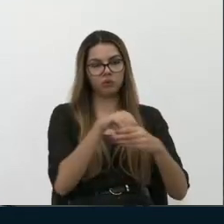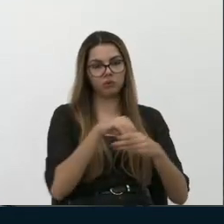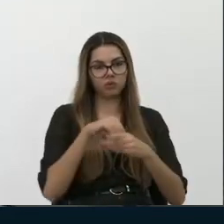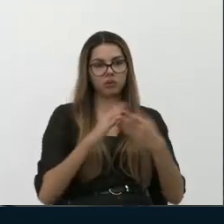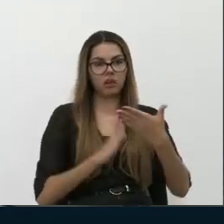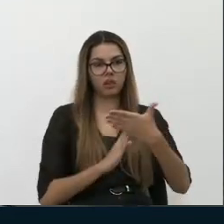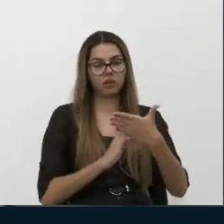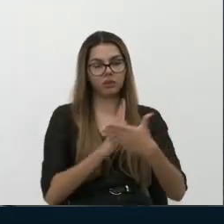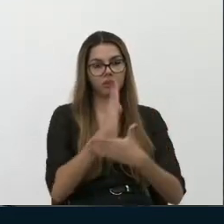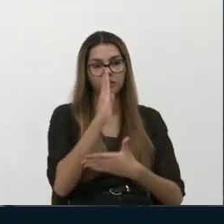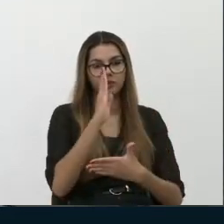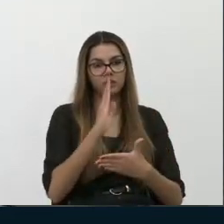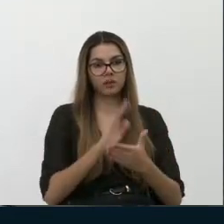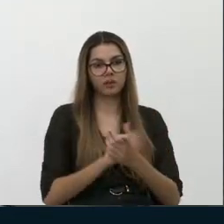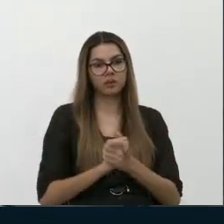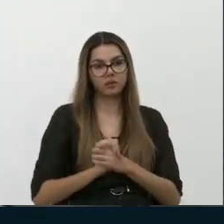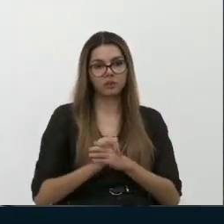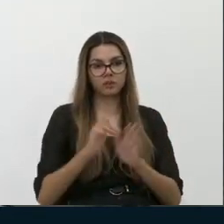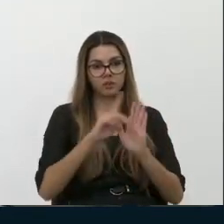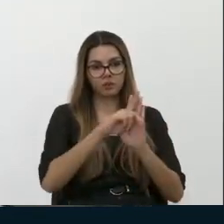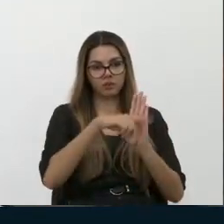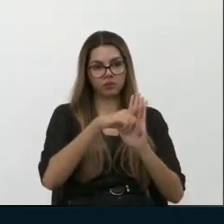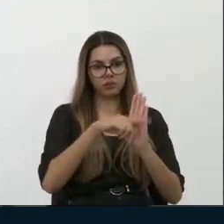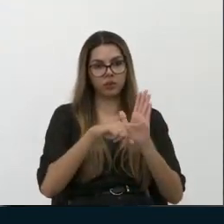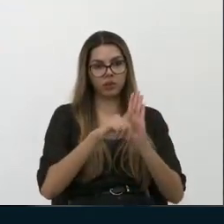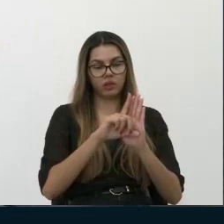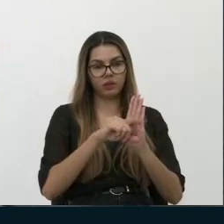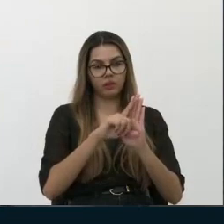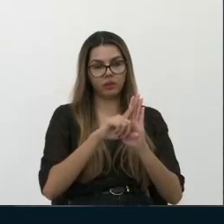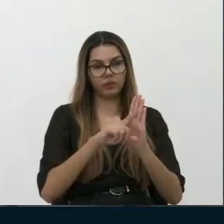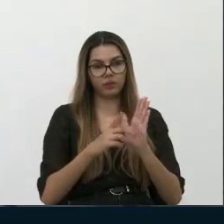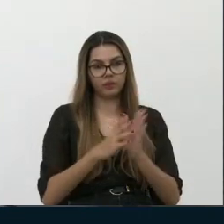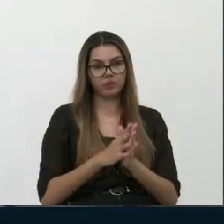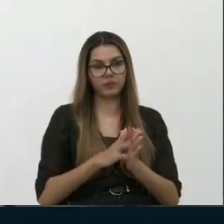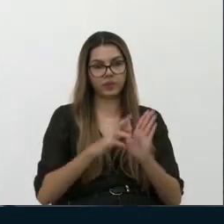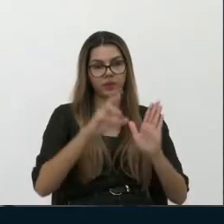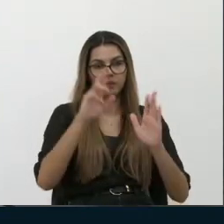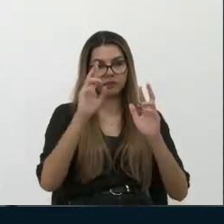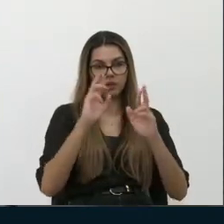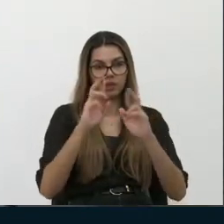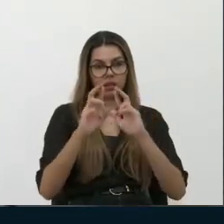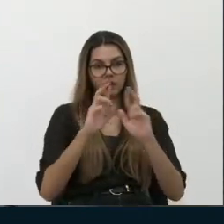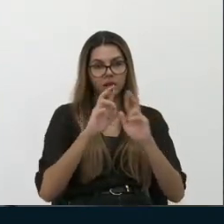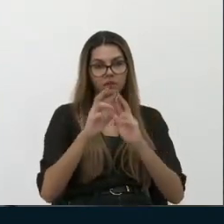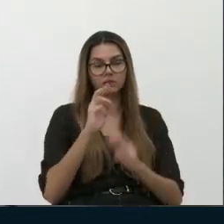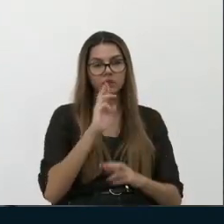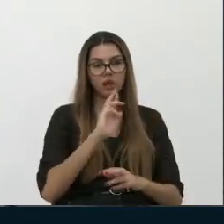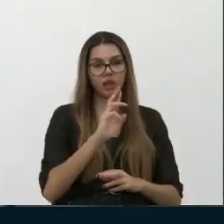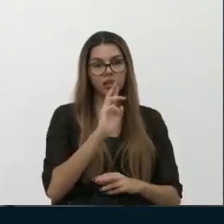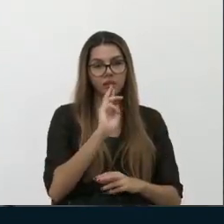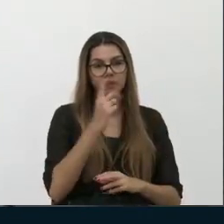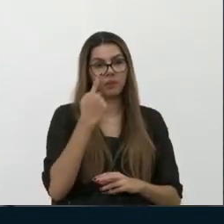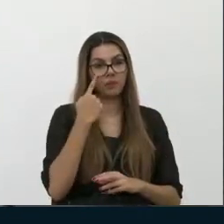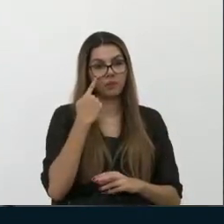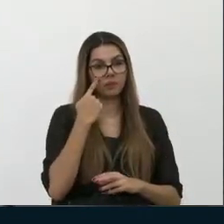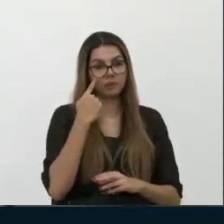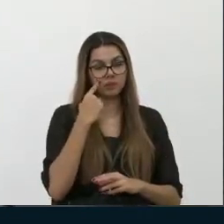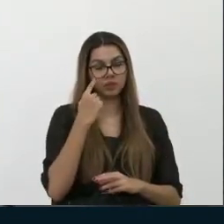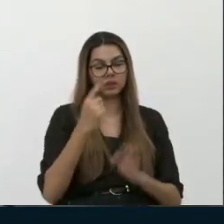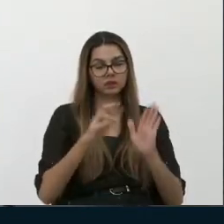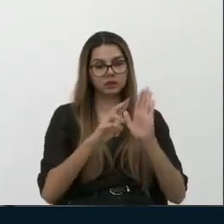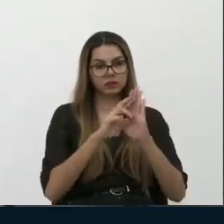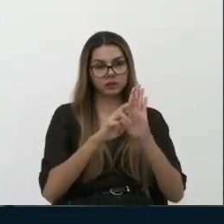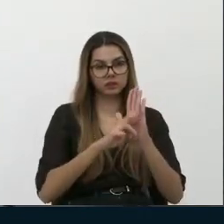serem deliberados às comissões permanentes do Legislativo, onde eles são analisados e recebem pareceres. Já na ordem do dia são 14